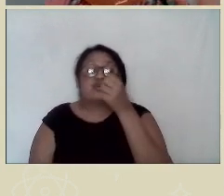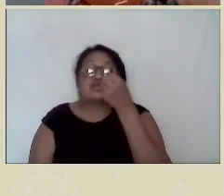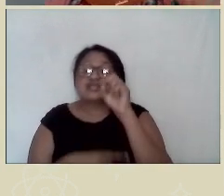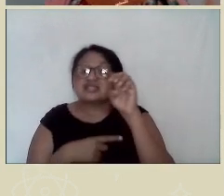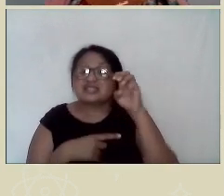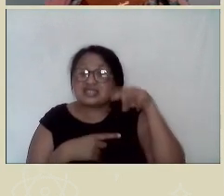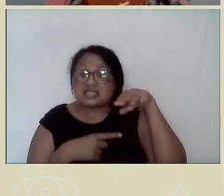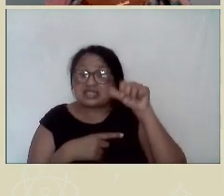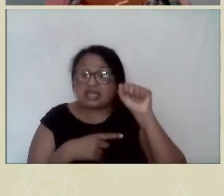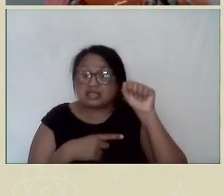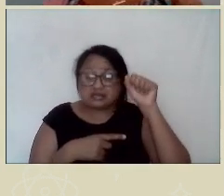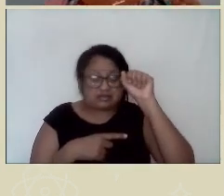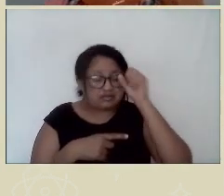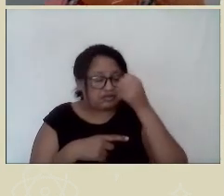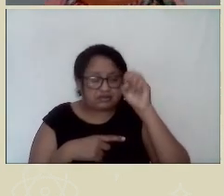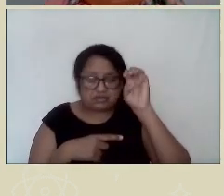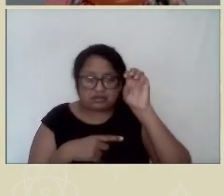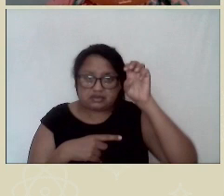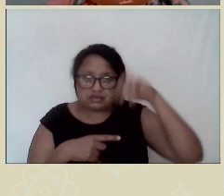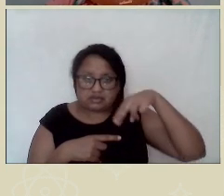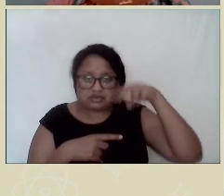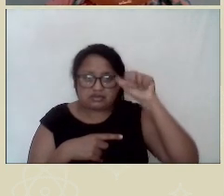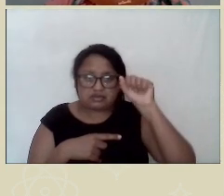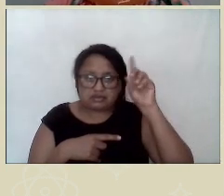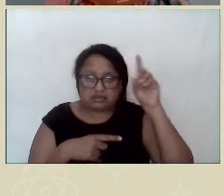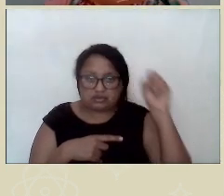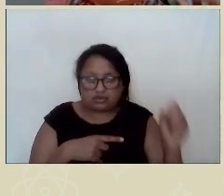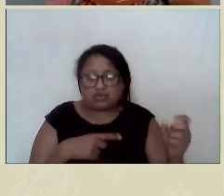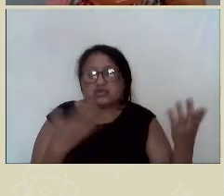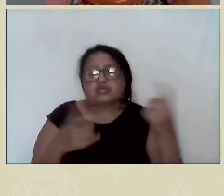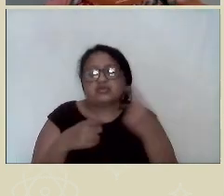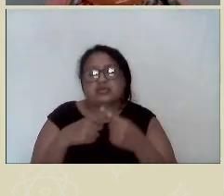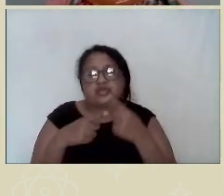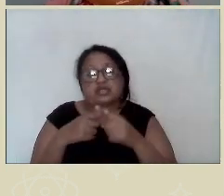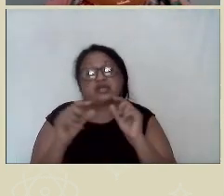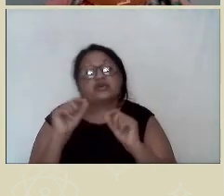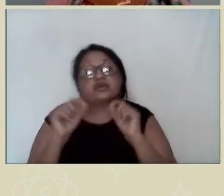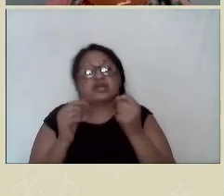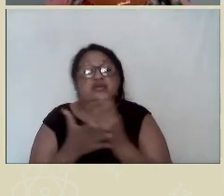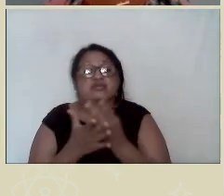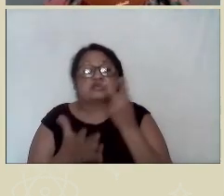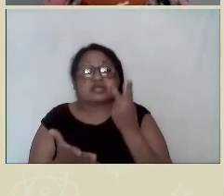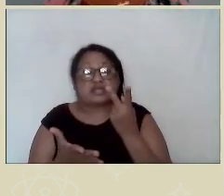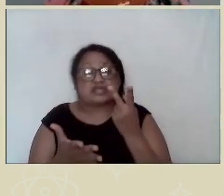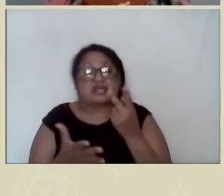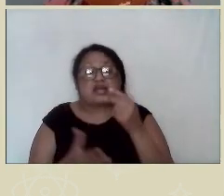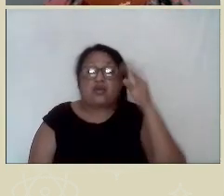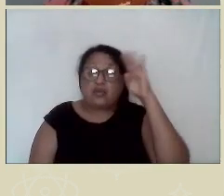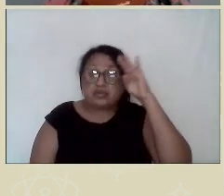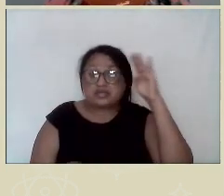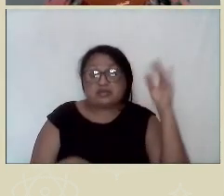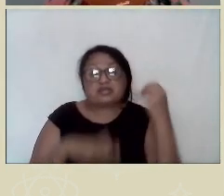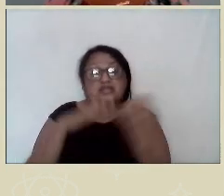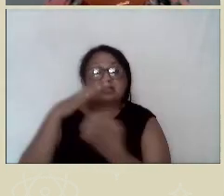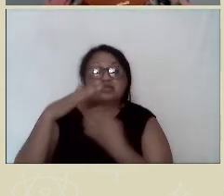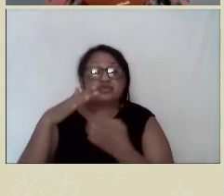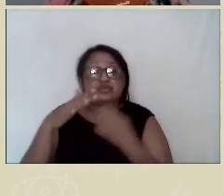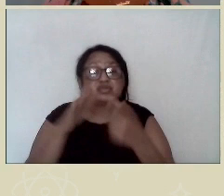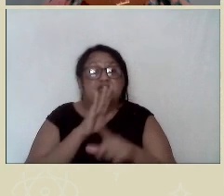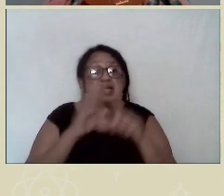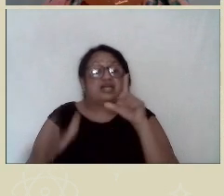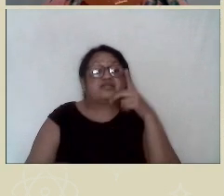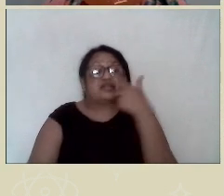Children's Health Defense um grupo antivacinas e aí os principais protagonistas da indústria antivacinas são um grupo